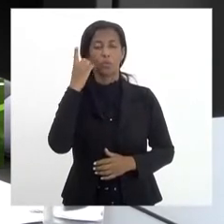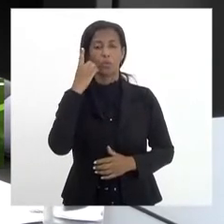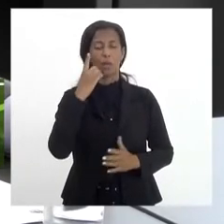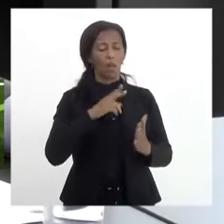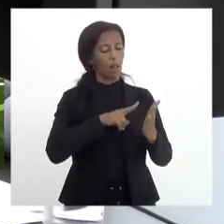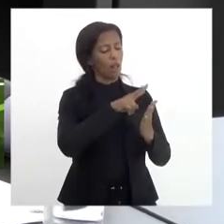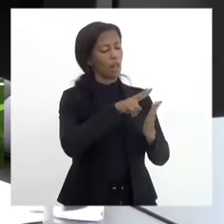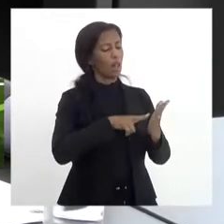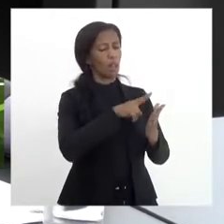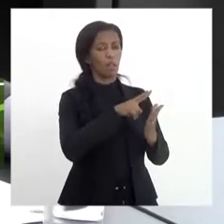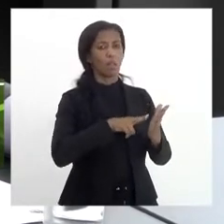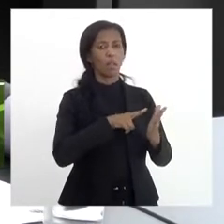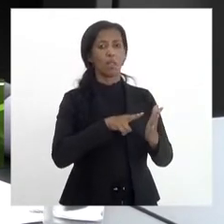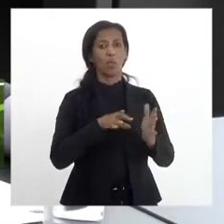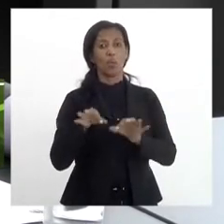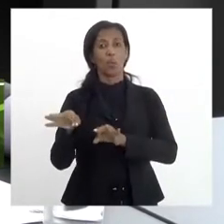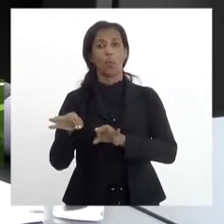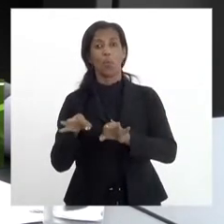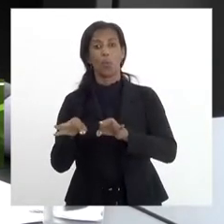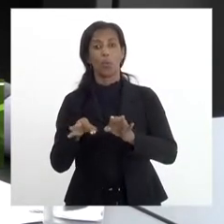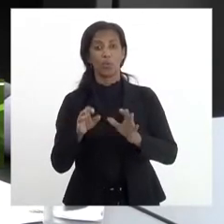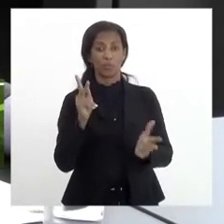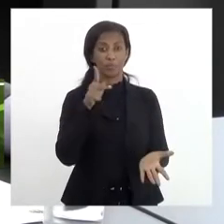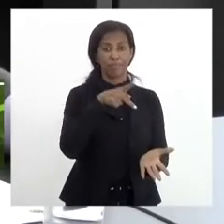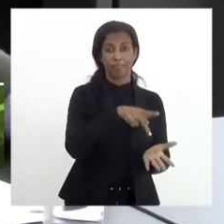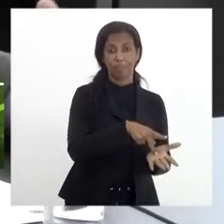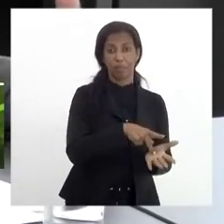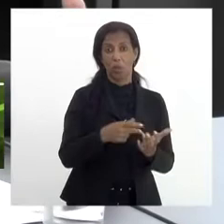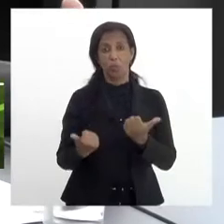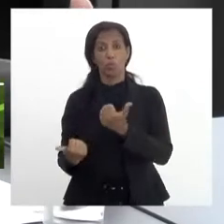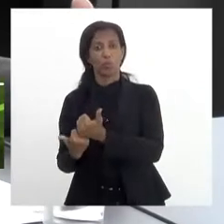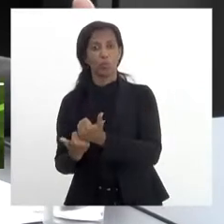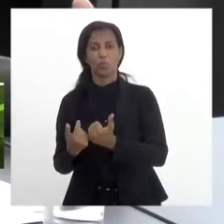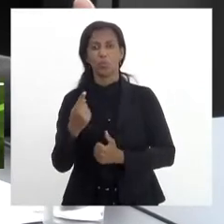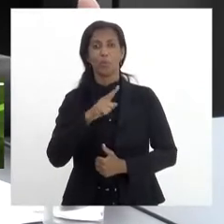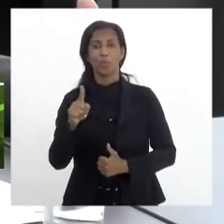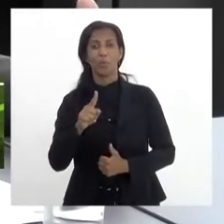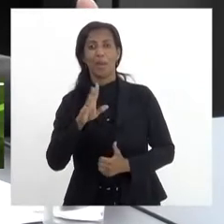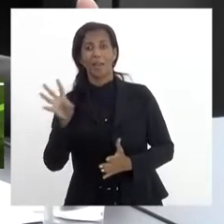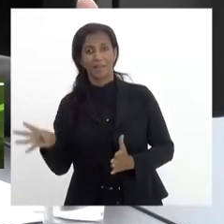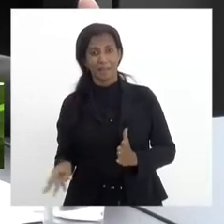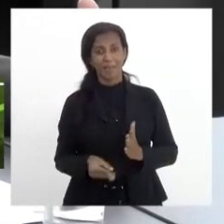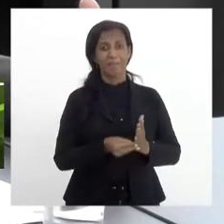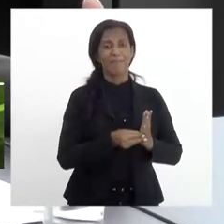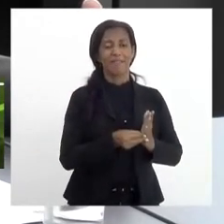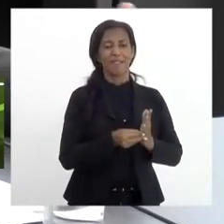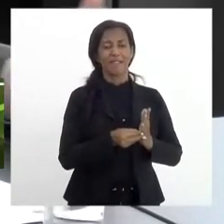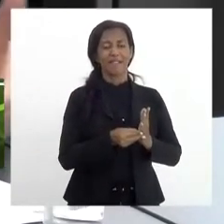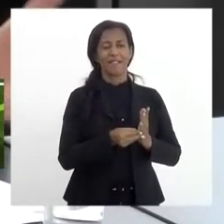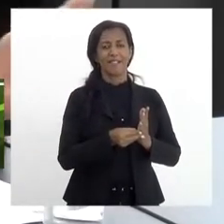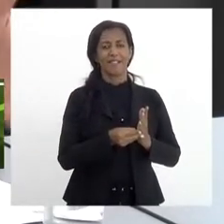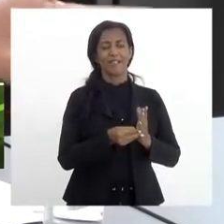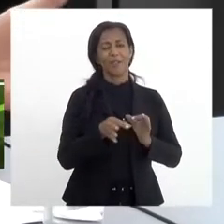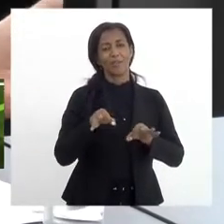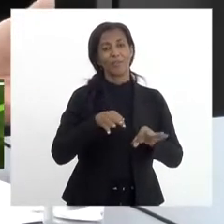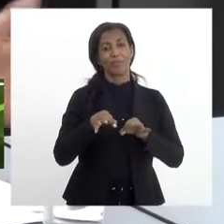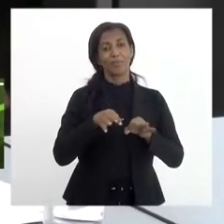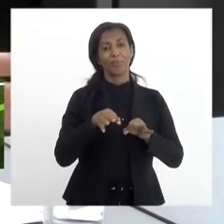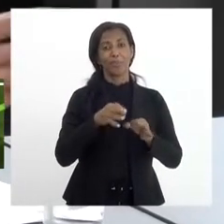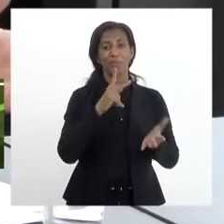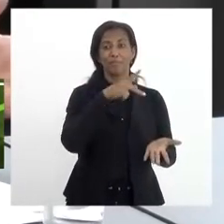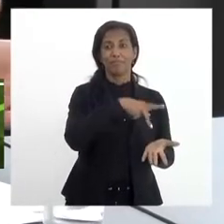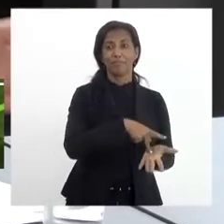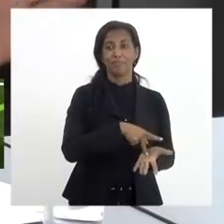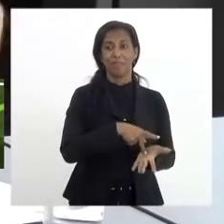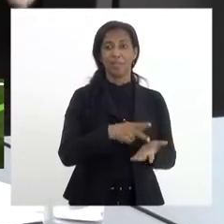projeto original, não leem o substitutivo. Aí se emenda o projeto original. Então é melhor que em primeira não